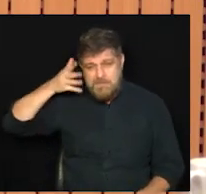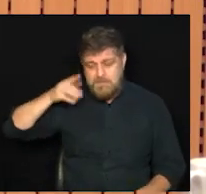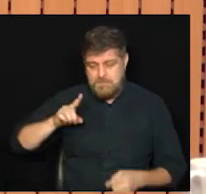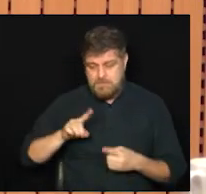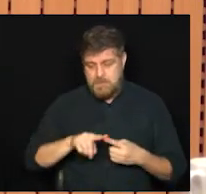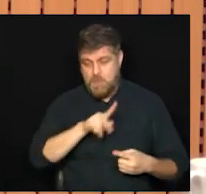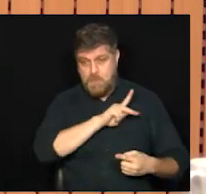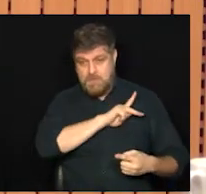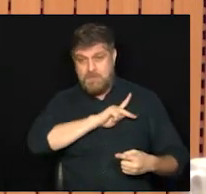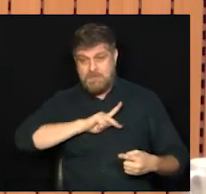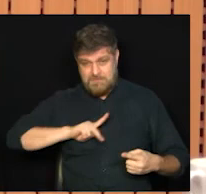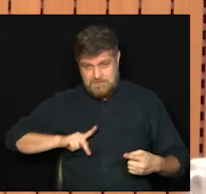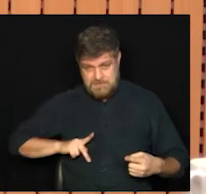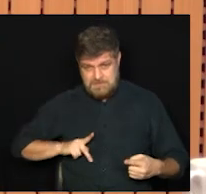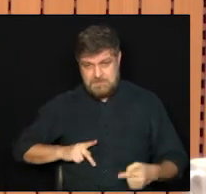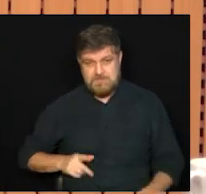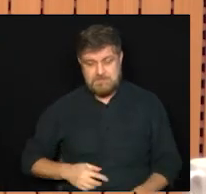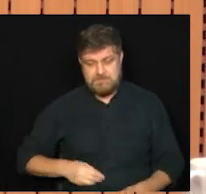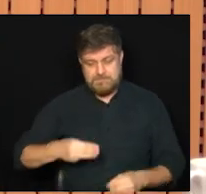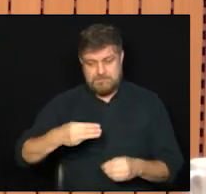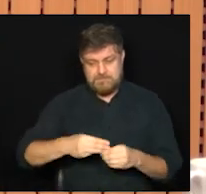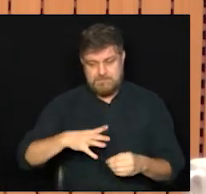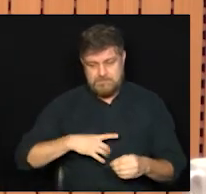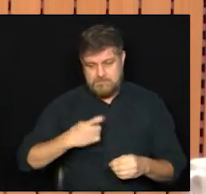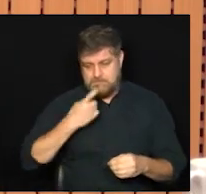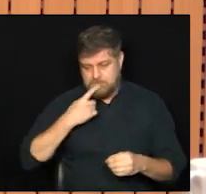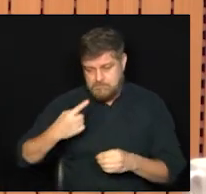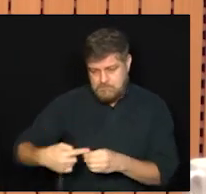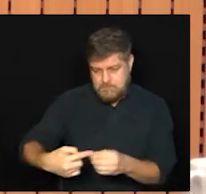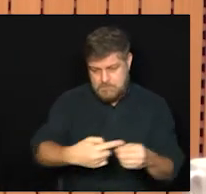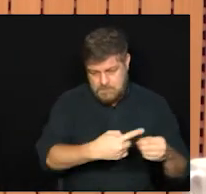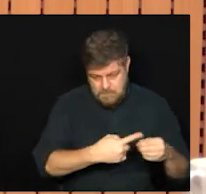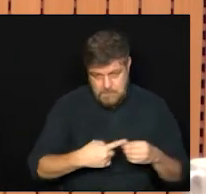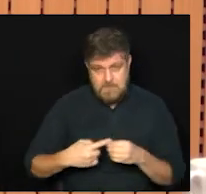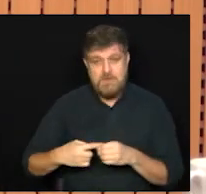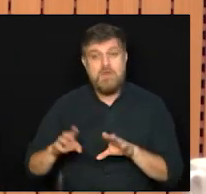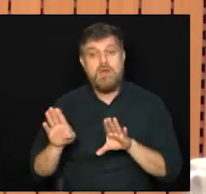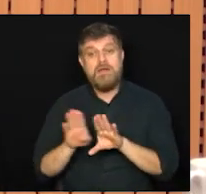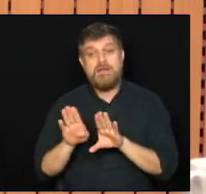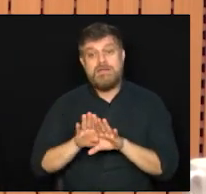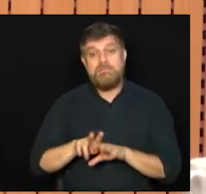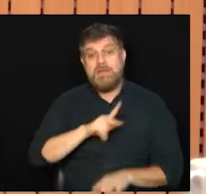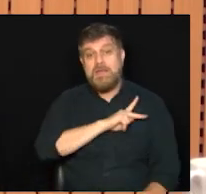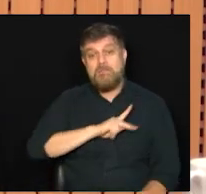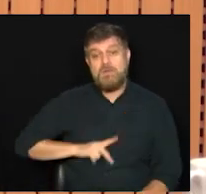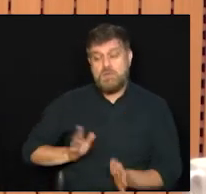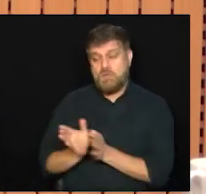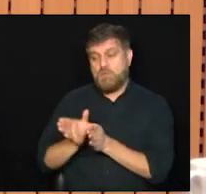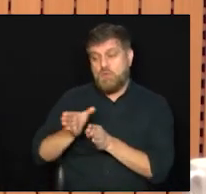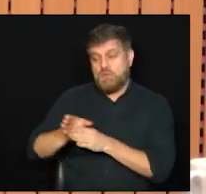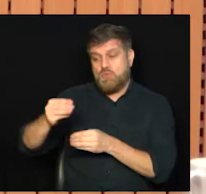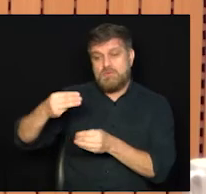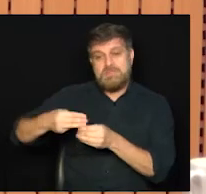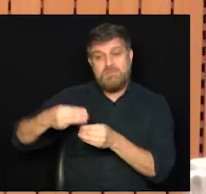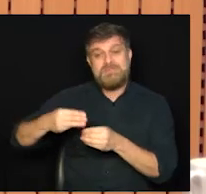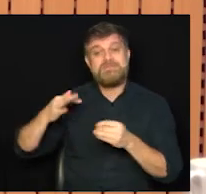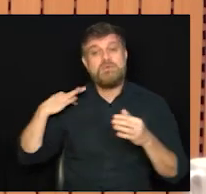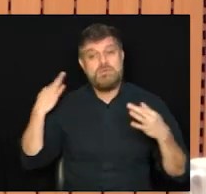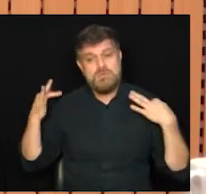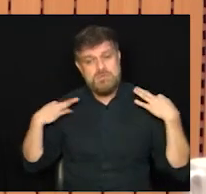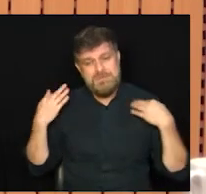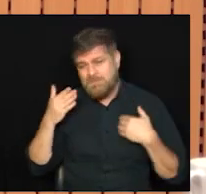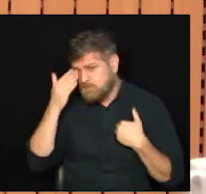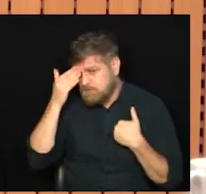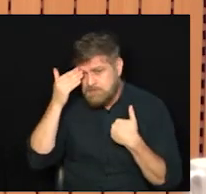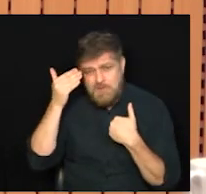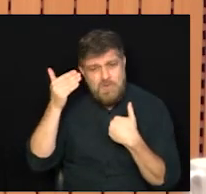presidente Campinas e Região Convention e Visitors Bureau, e também presidente do Conselho Municipal de Turismo. Obrigado,